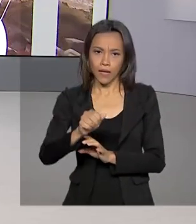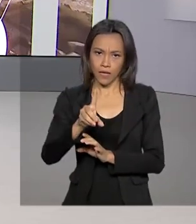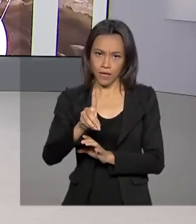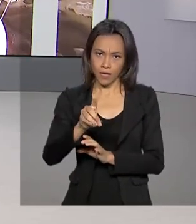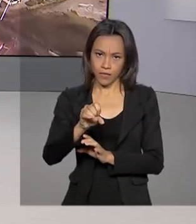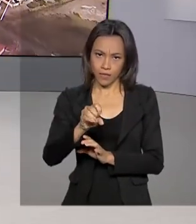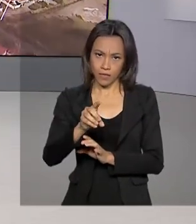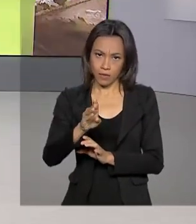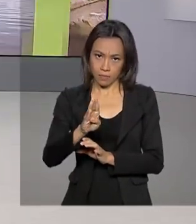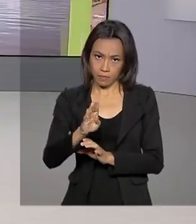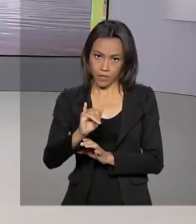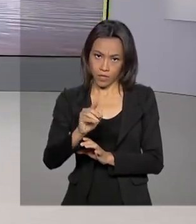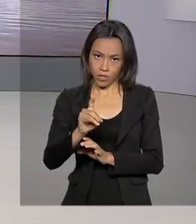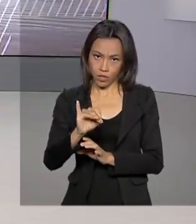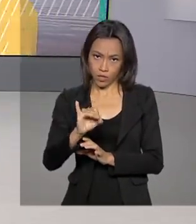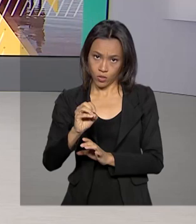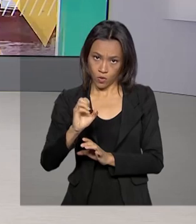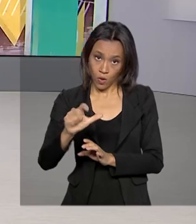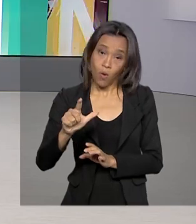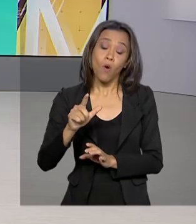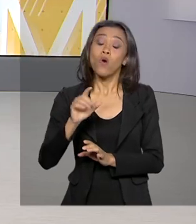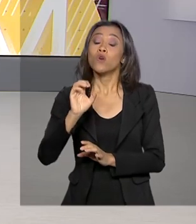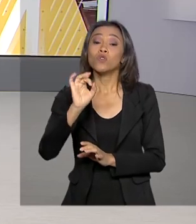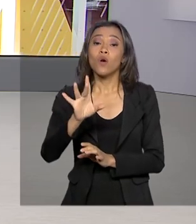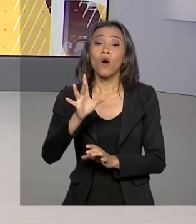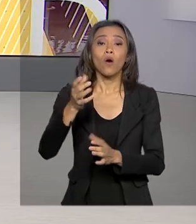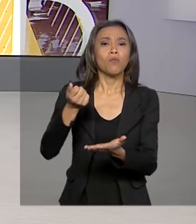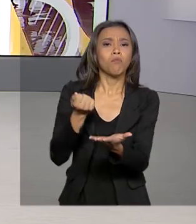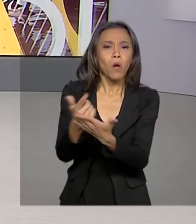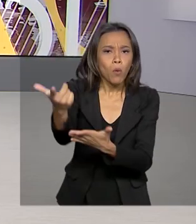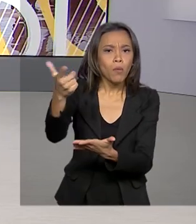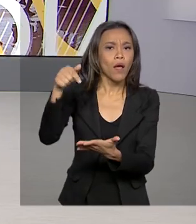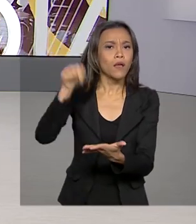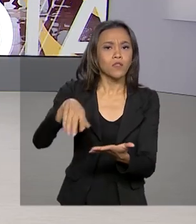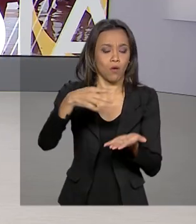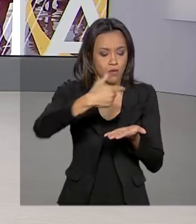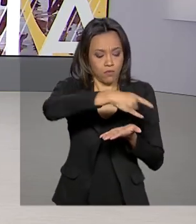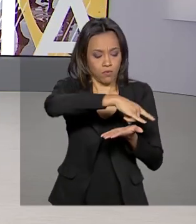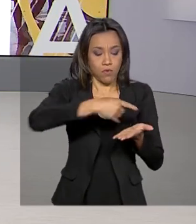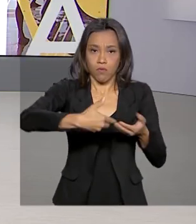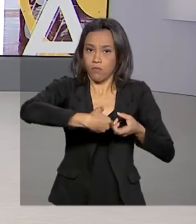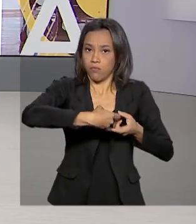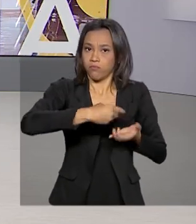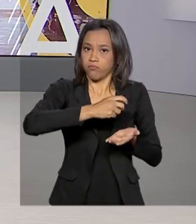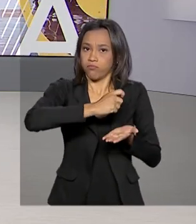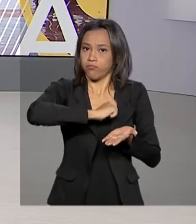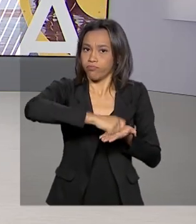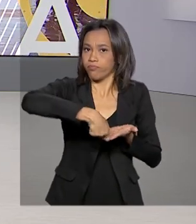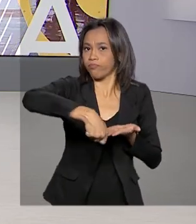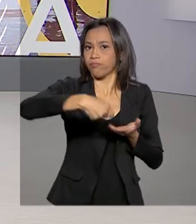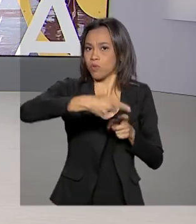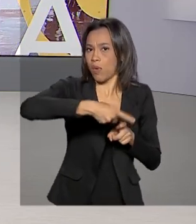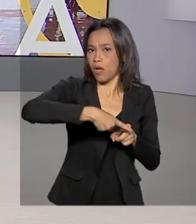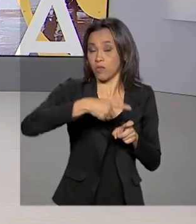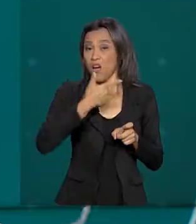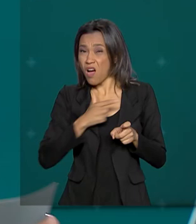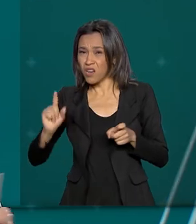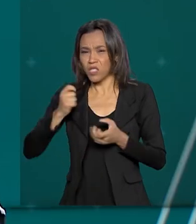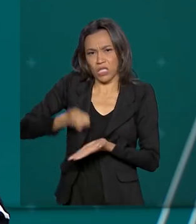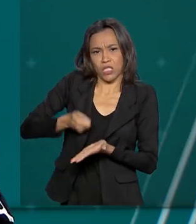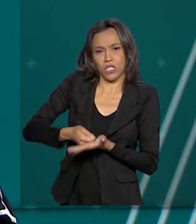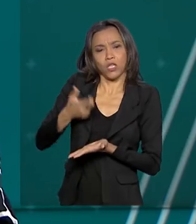para comprar o produto, será necessário apenas a prescrição médica. Antes, havia a exigência de outros documentos.